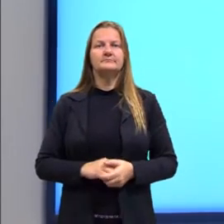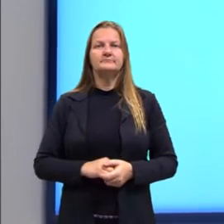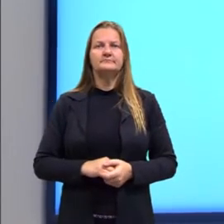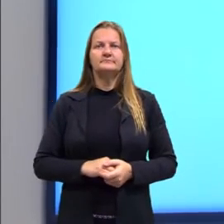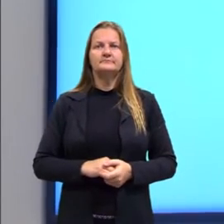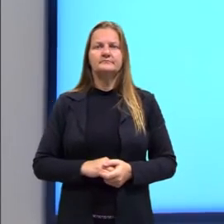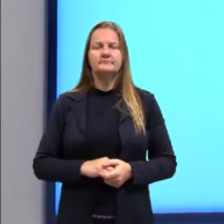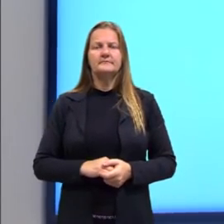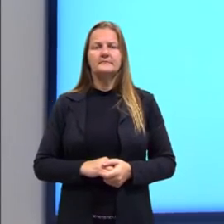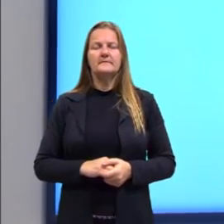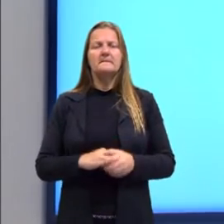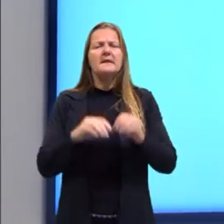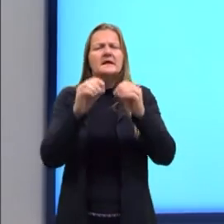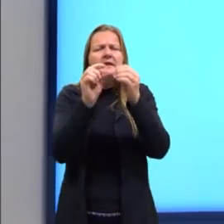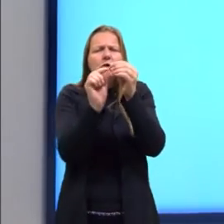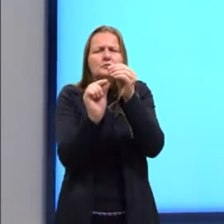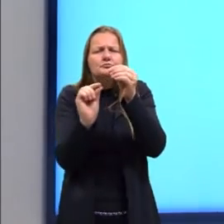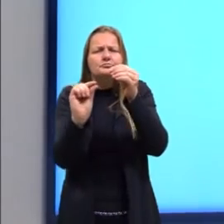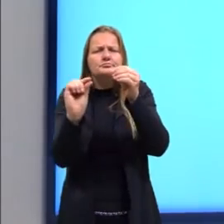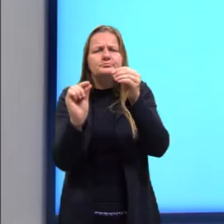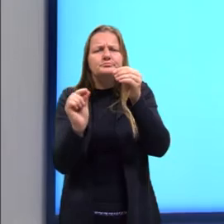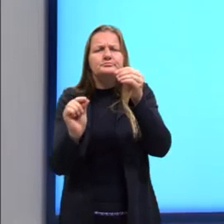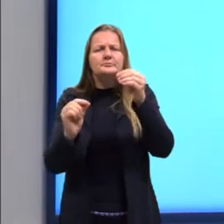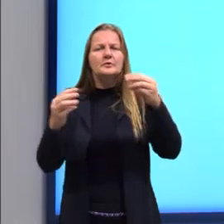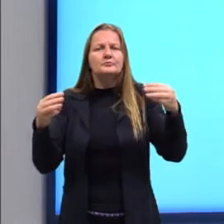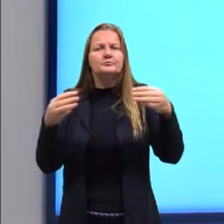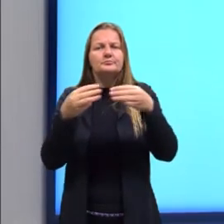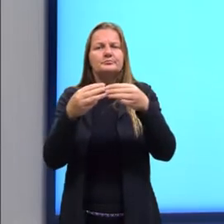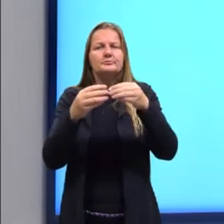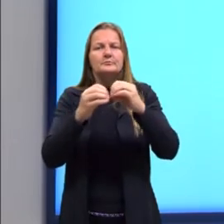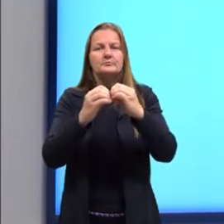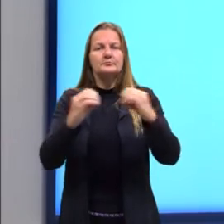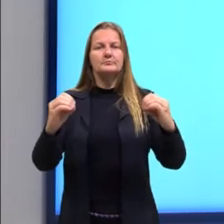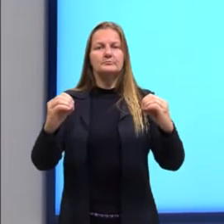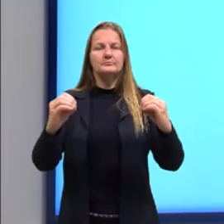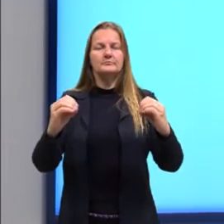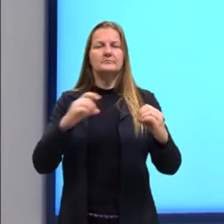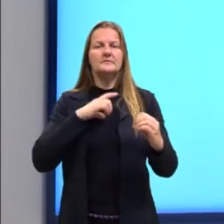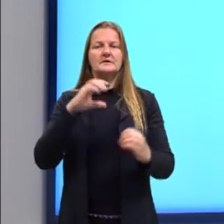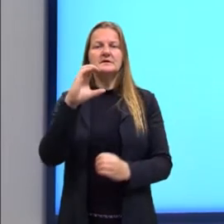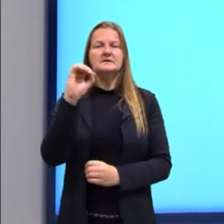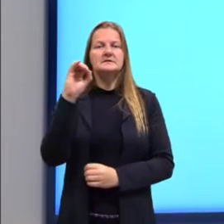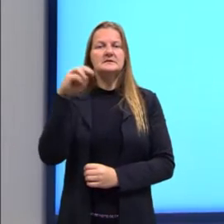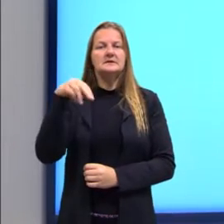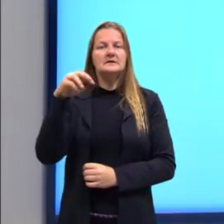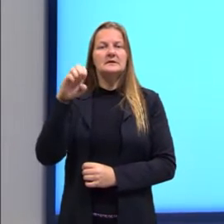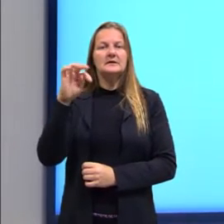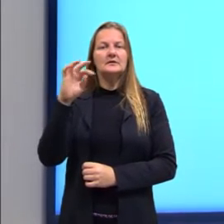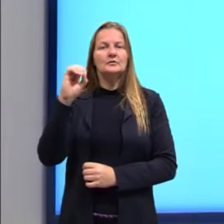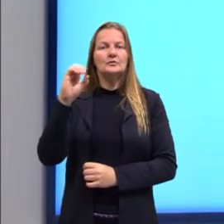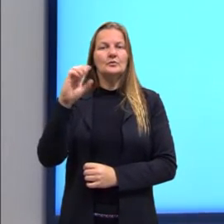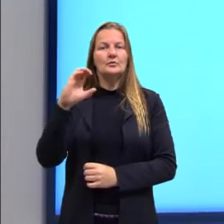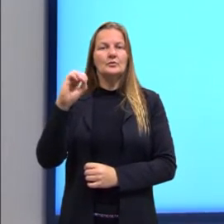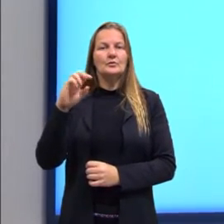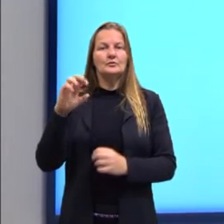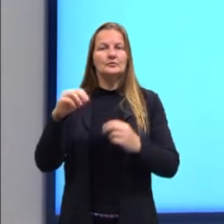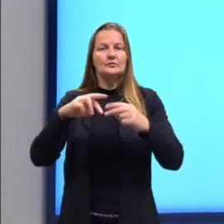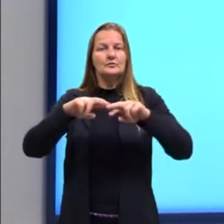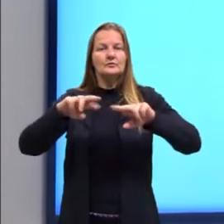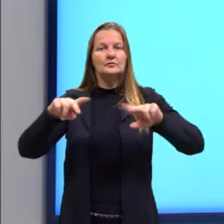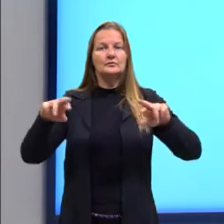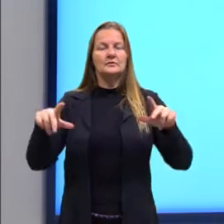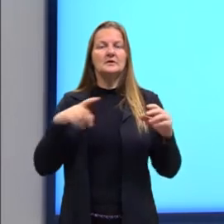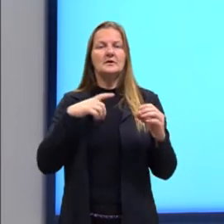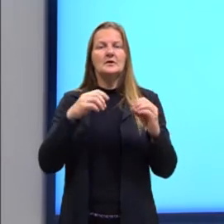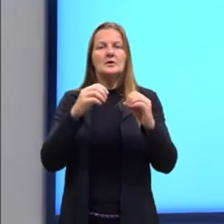e os microtúbulos ligam-se ao cinetocoros cinetocoros é uma estrutura que fica mais ou menos